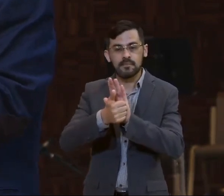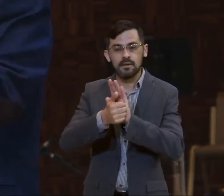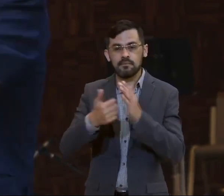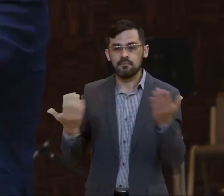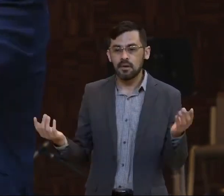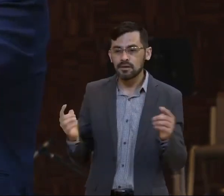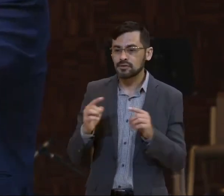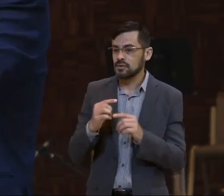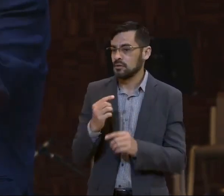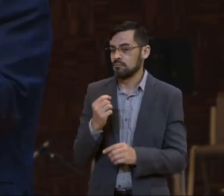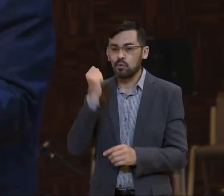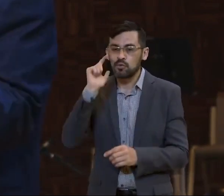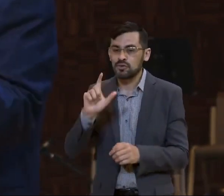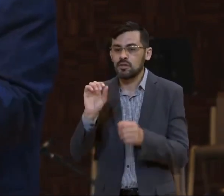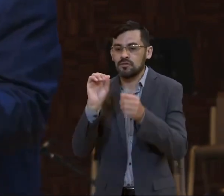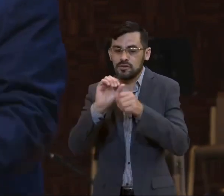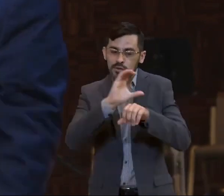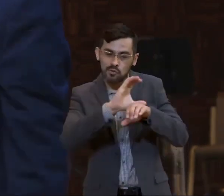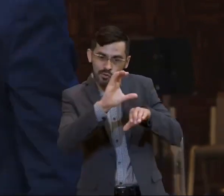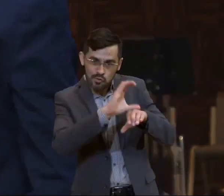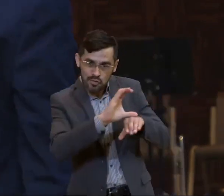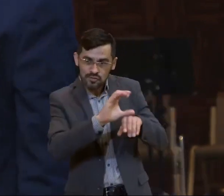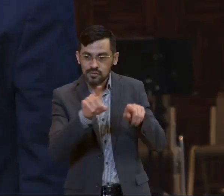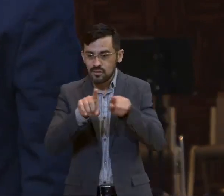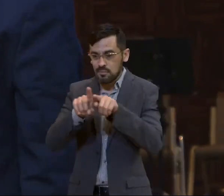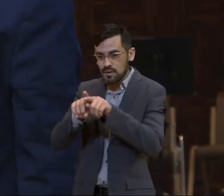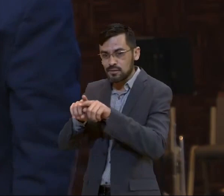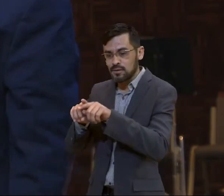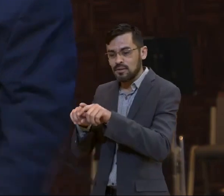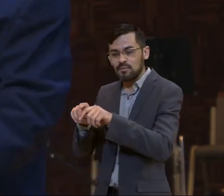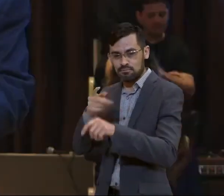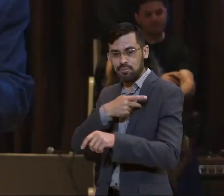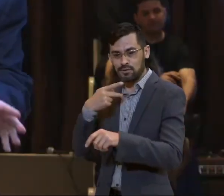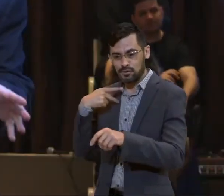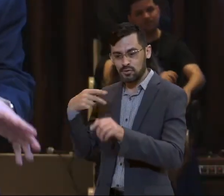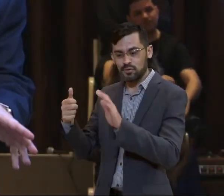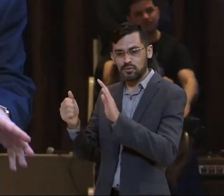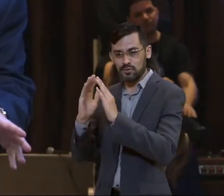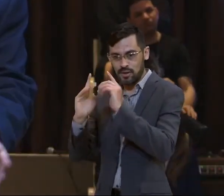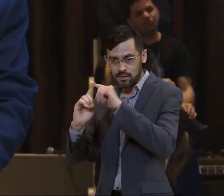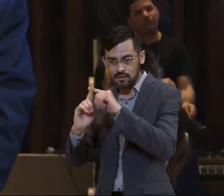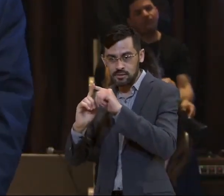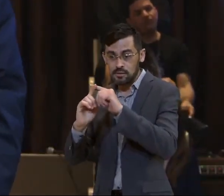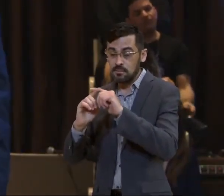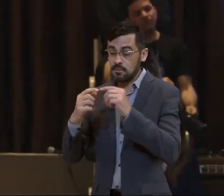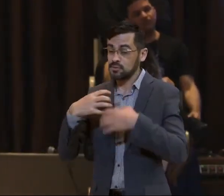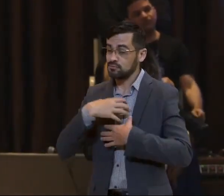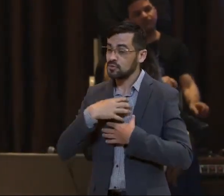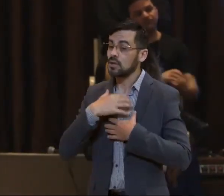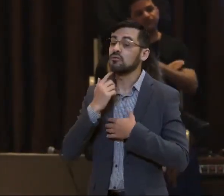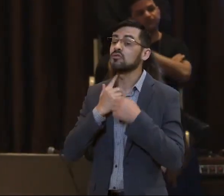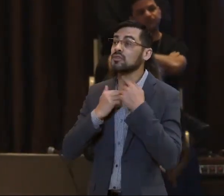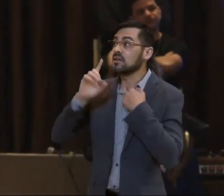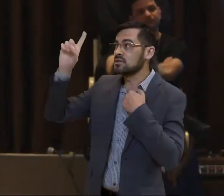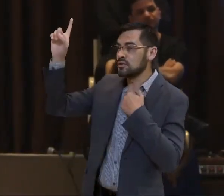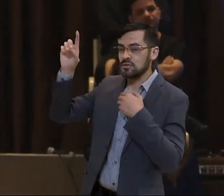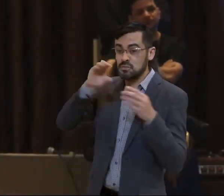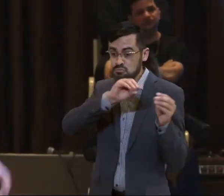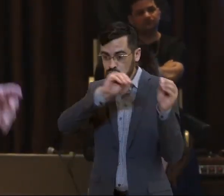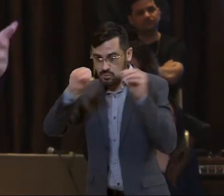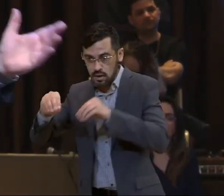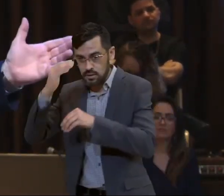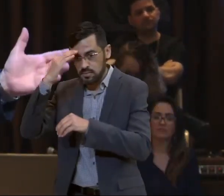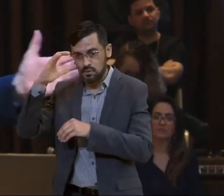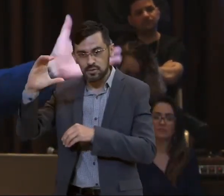não dava para fazer o curso e ser pastor aqui. E eu entendi que era vontade de Deus vir para cá. E